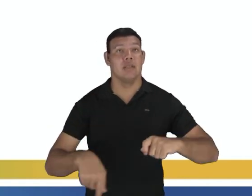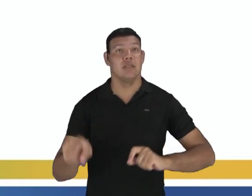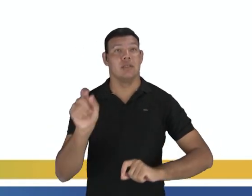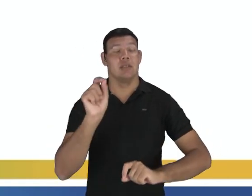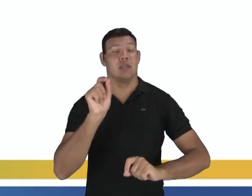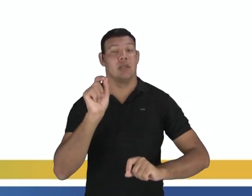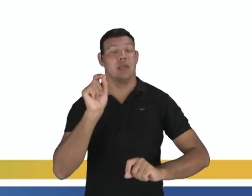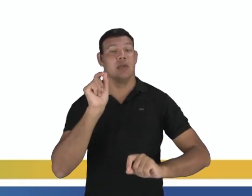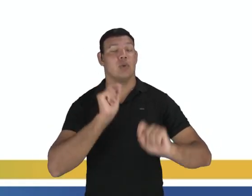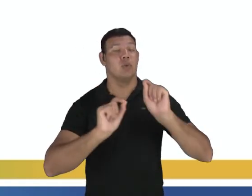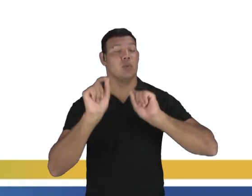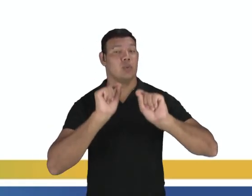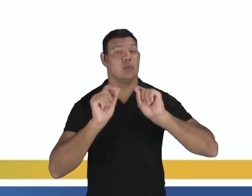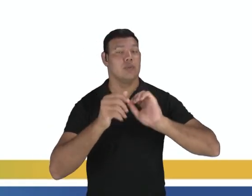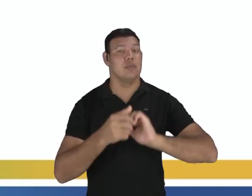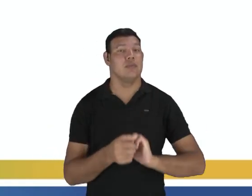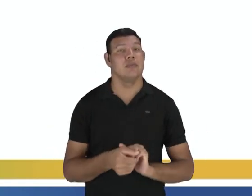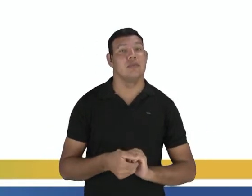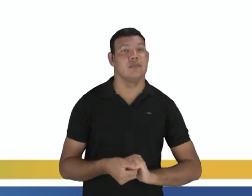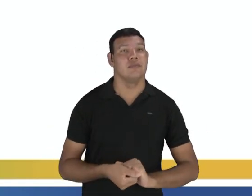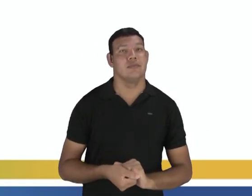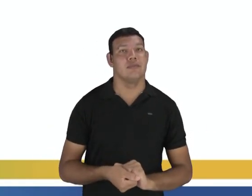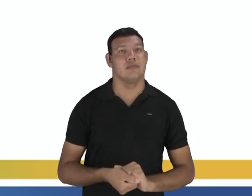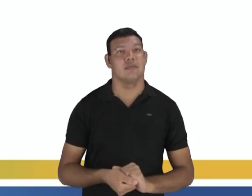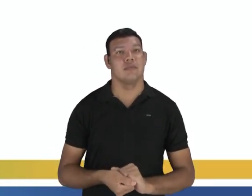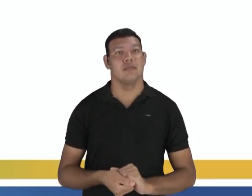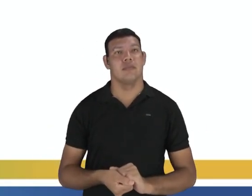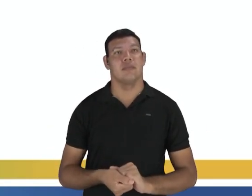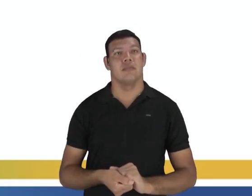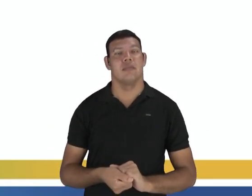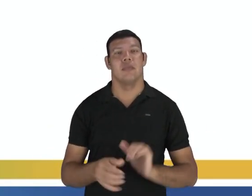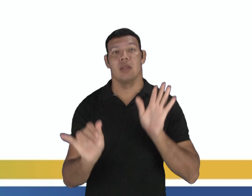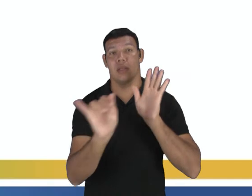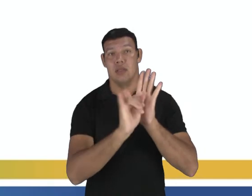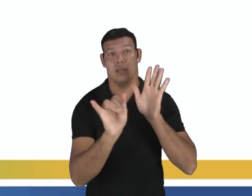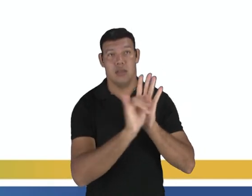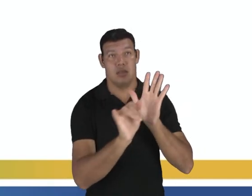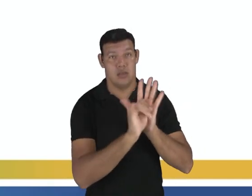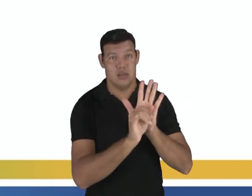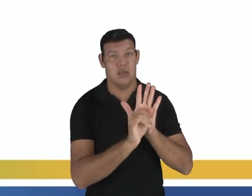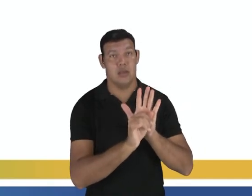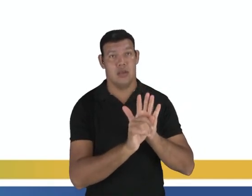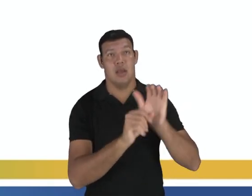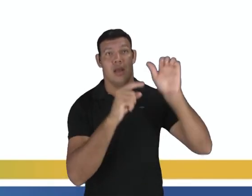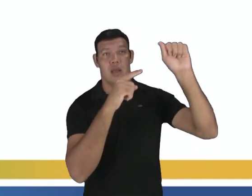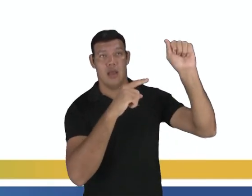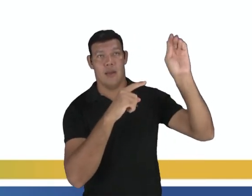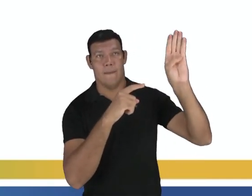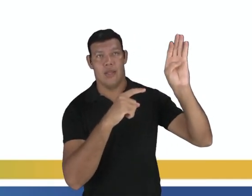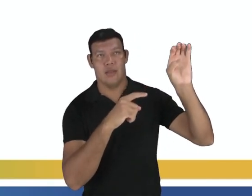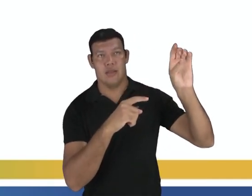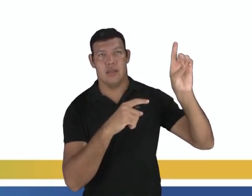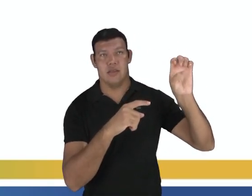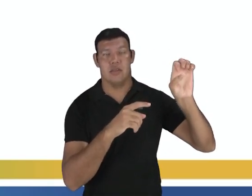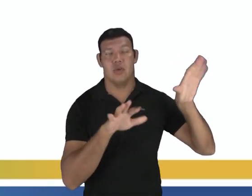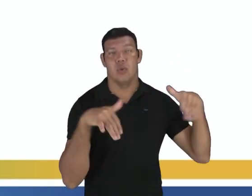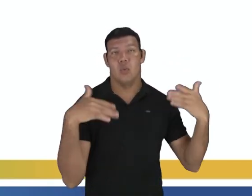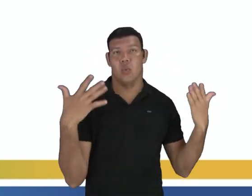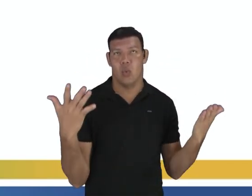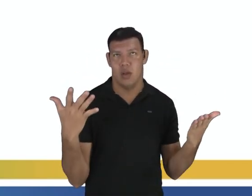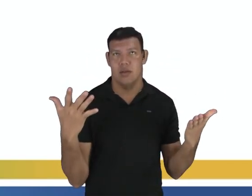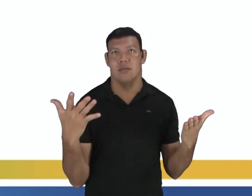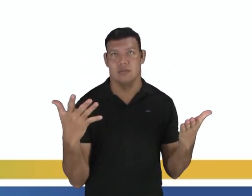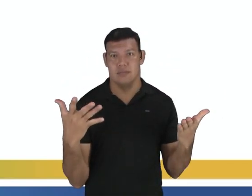necessariamente ocorrem mudanças. A gente vai identificar aqui, nas alternativas, qual